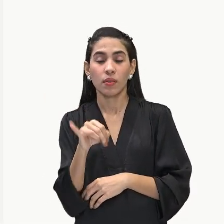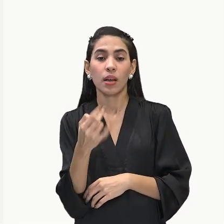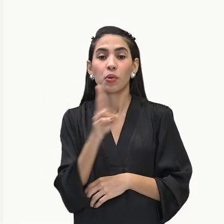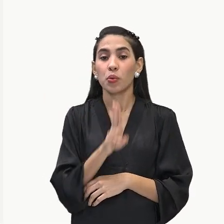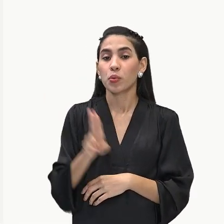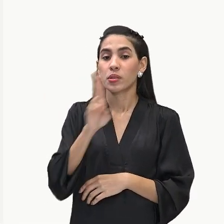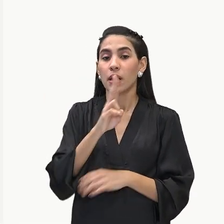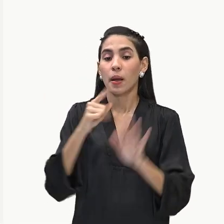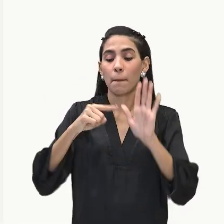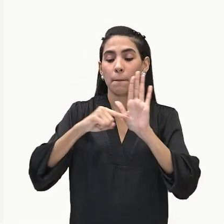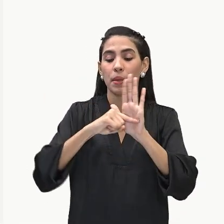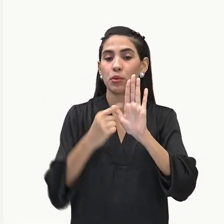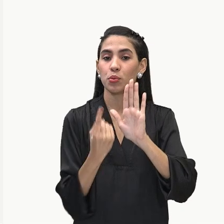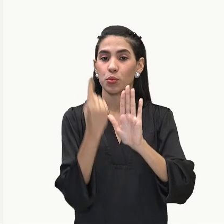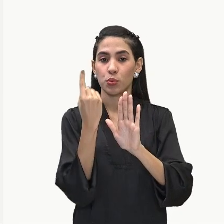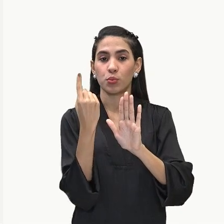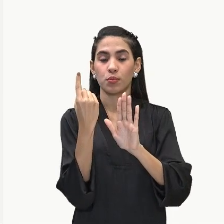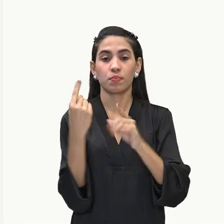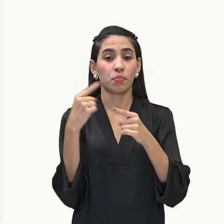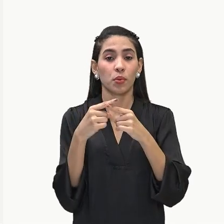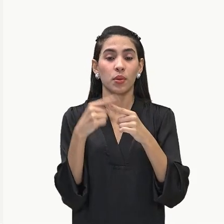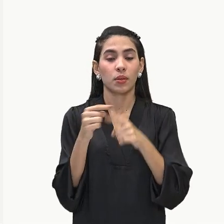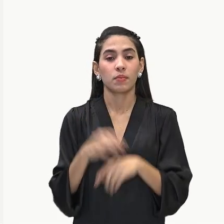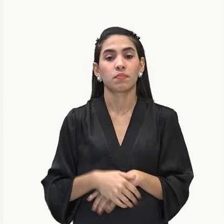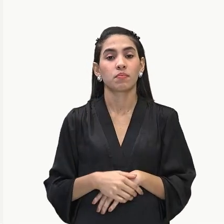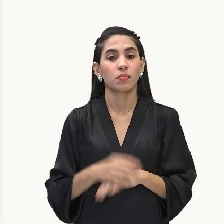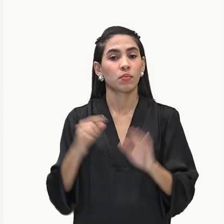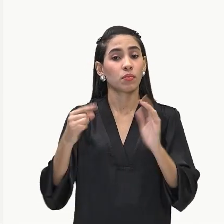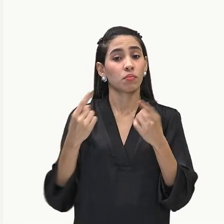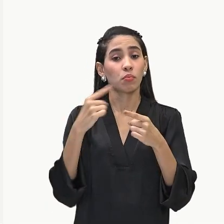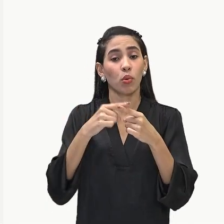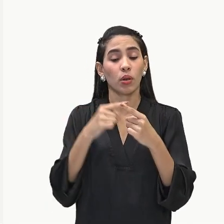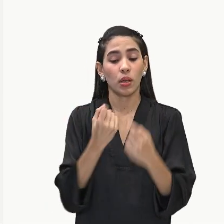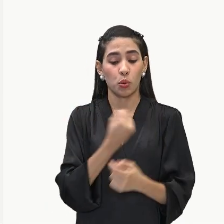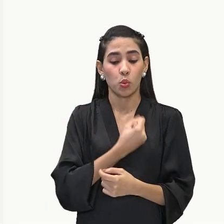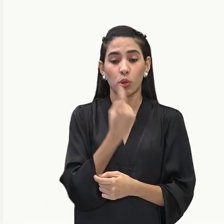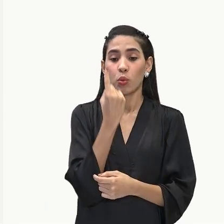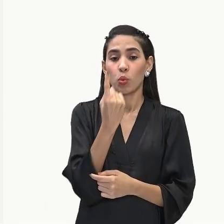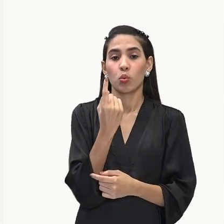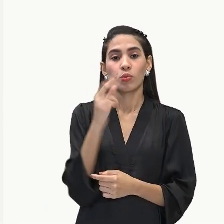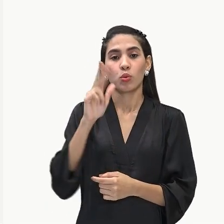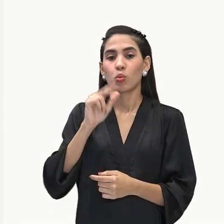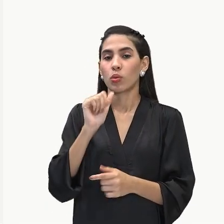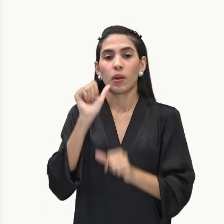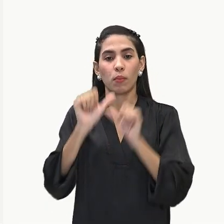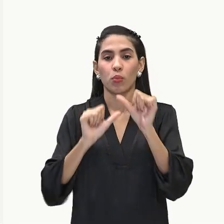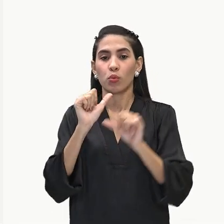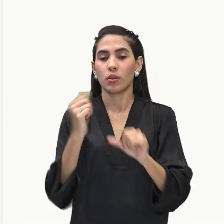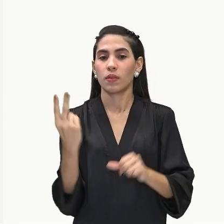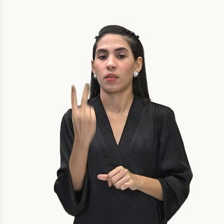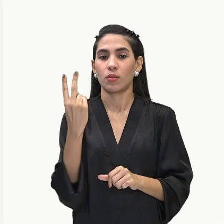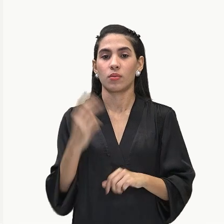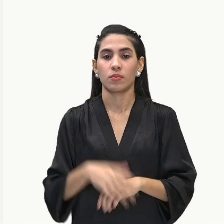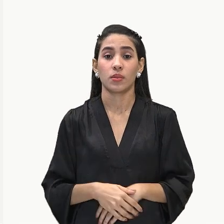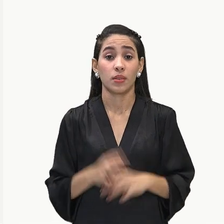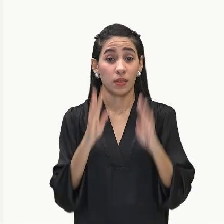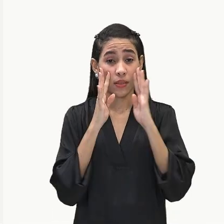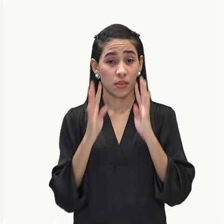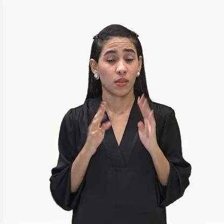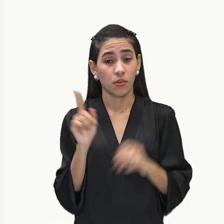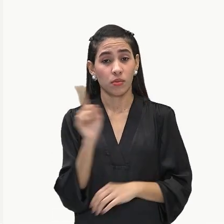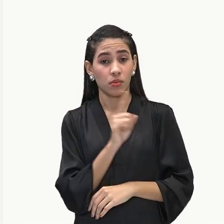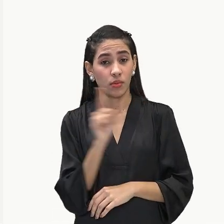1. Por que pelo menos 1? Porque 1 ele não vai alterar o valor. Preste atenção que aqui nós não